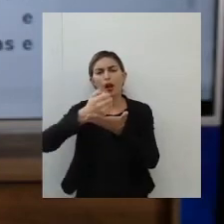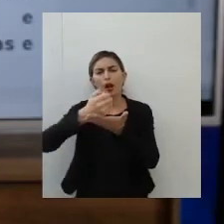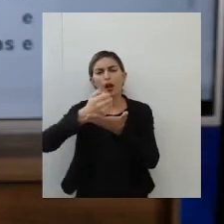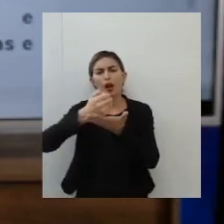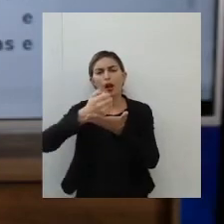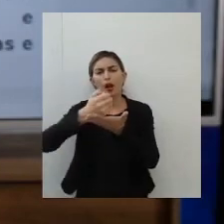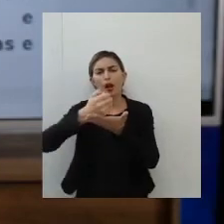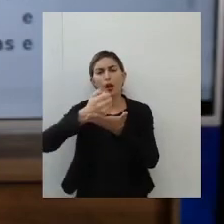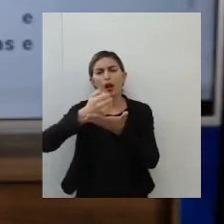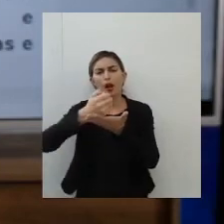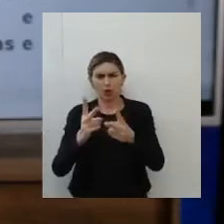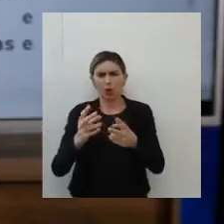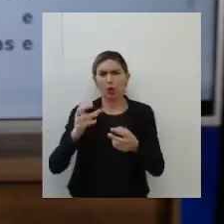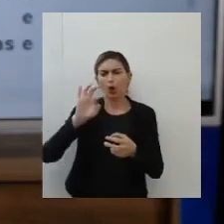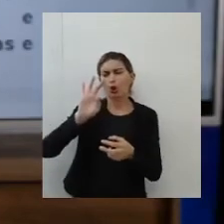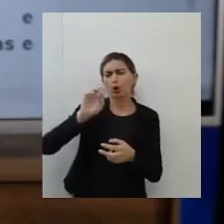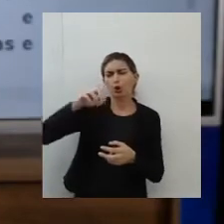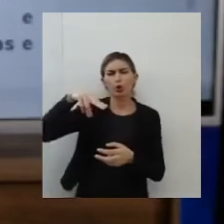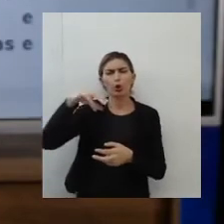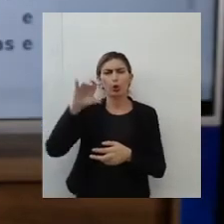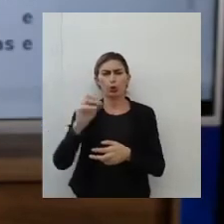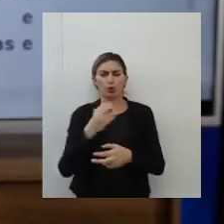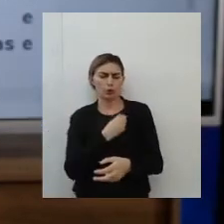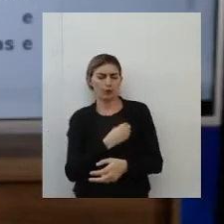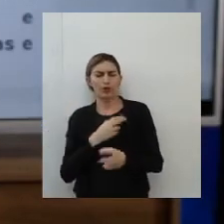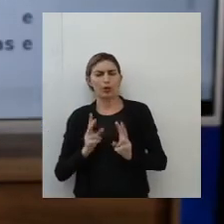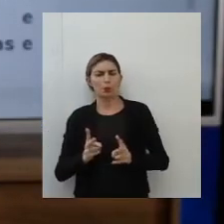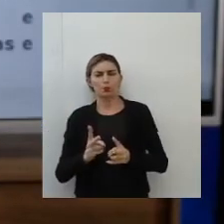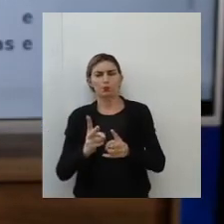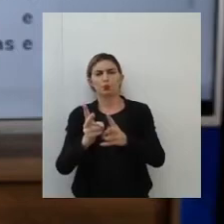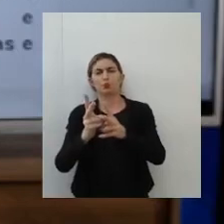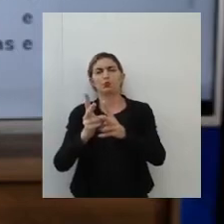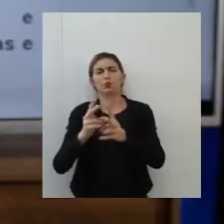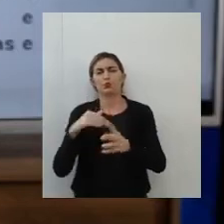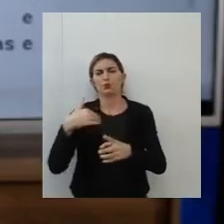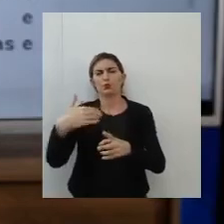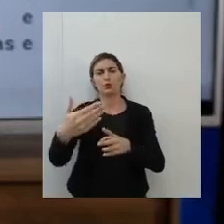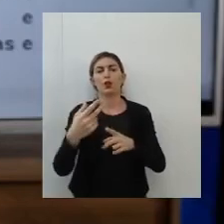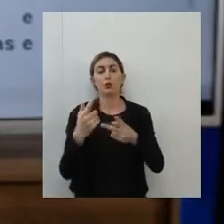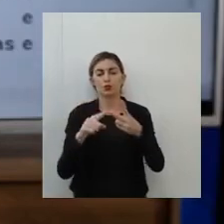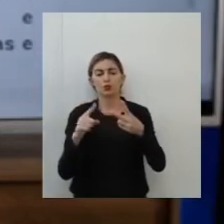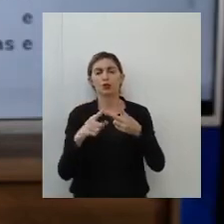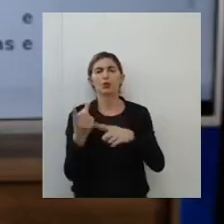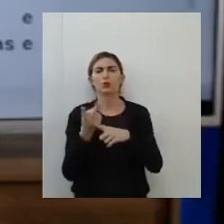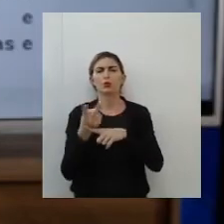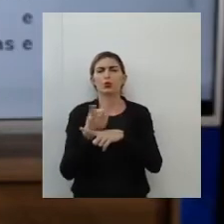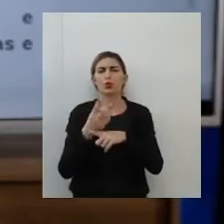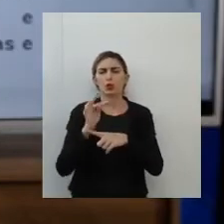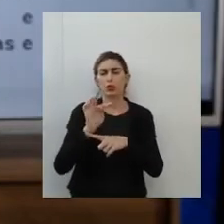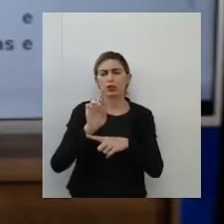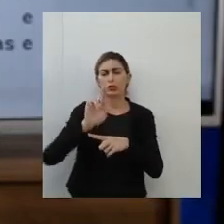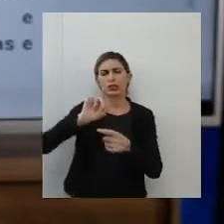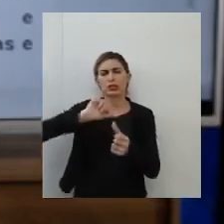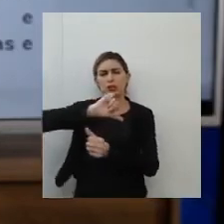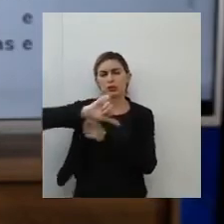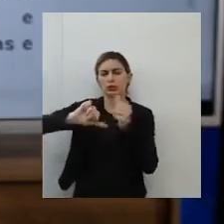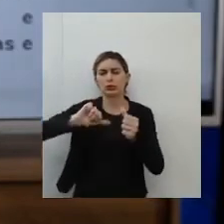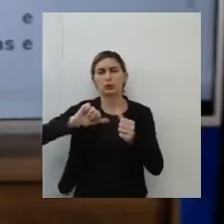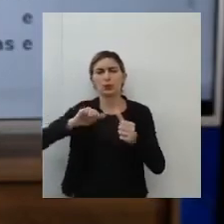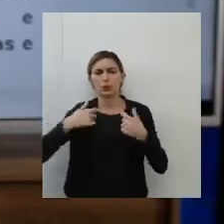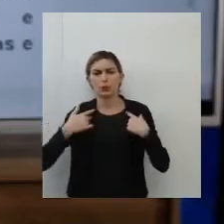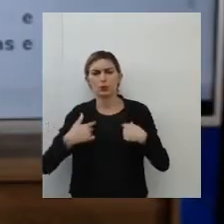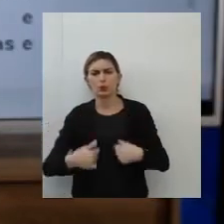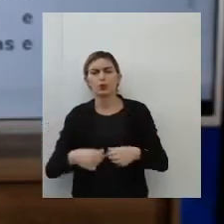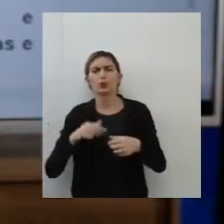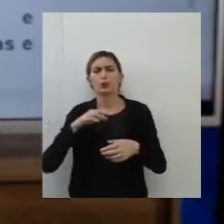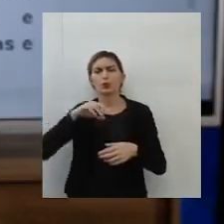um tônico para prolongamento da vida. E o segundo seria a busca da transmutação, principalmente a